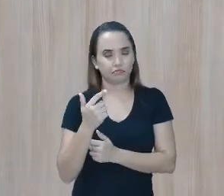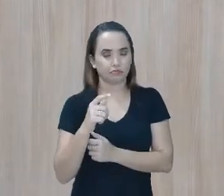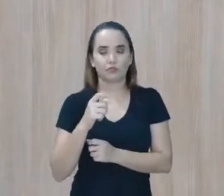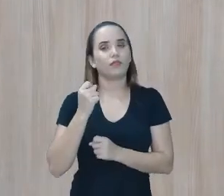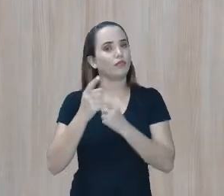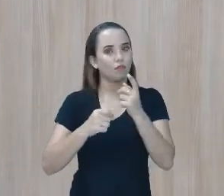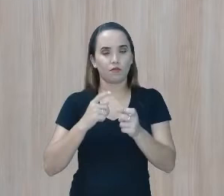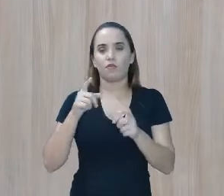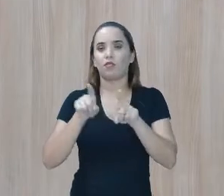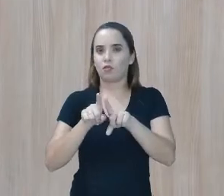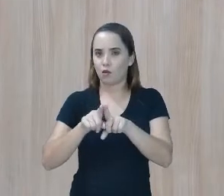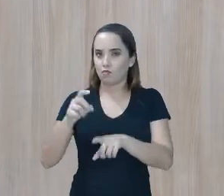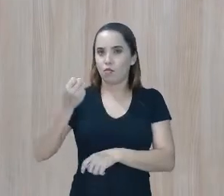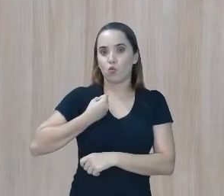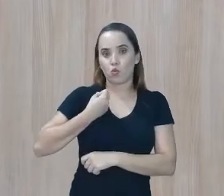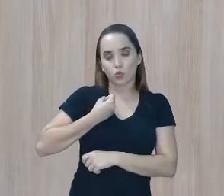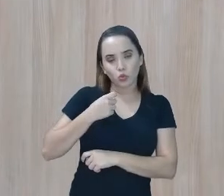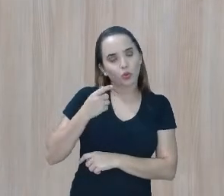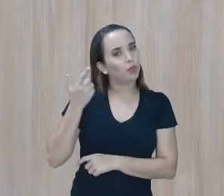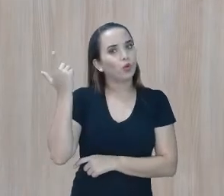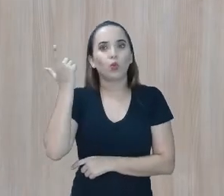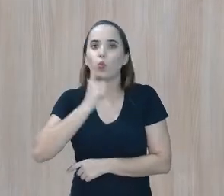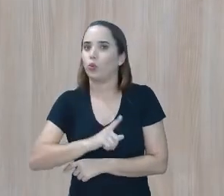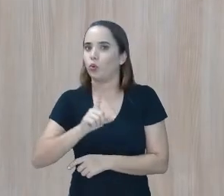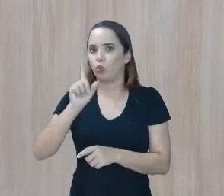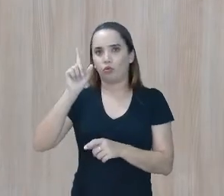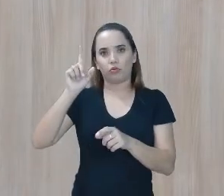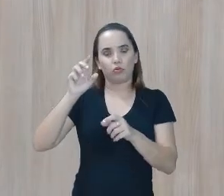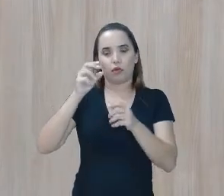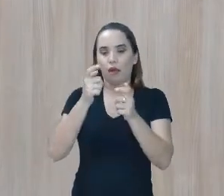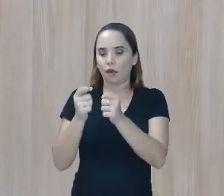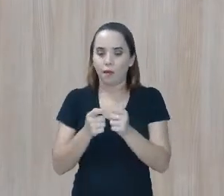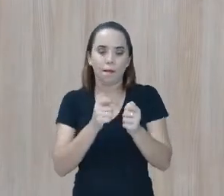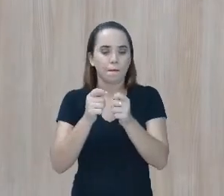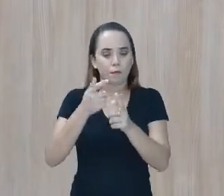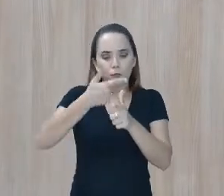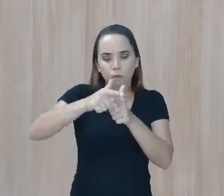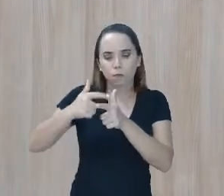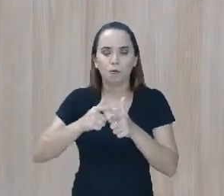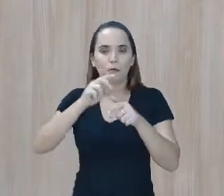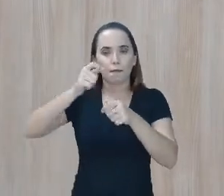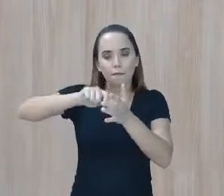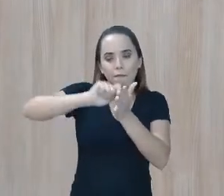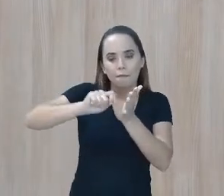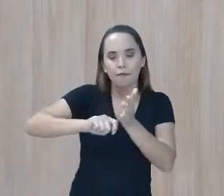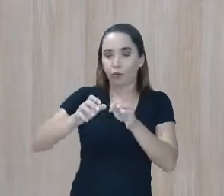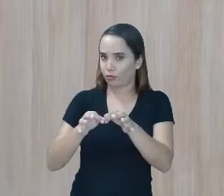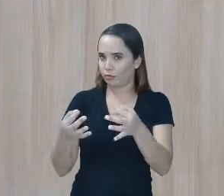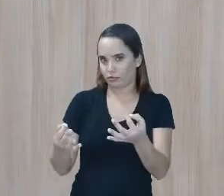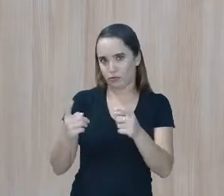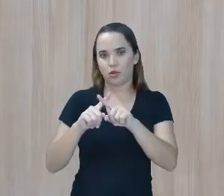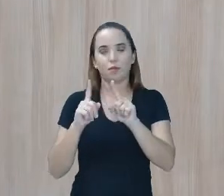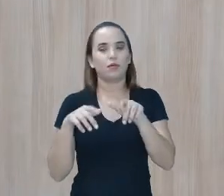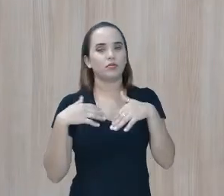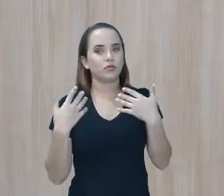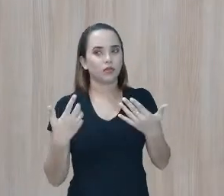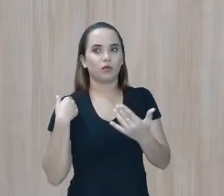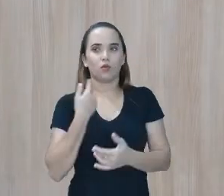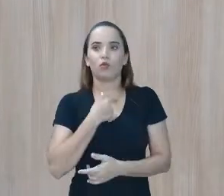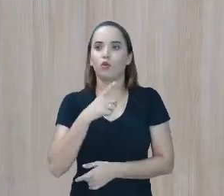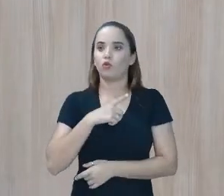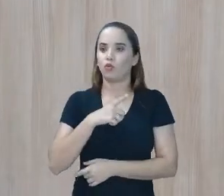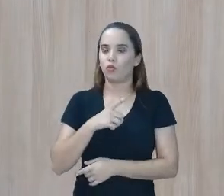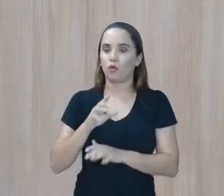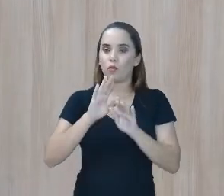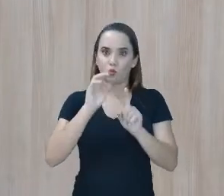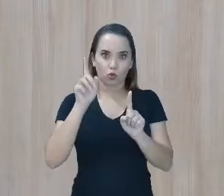números é possível você fazer um cálculo tão simples. Por isso que a gente vai relembrar uma outra forma. Mas lembrando que o nosso objetivo